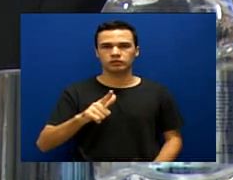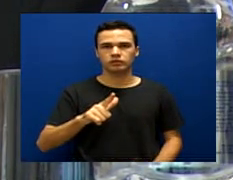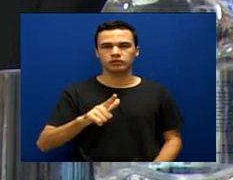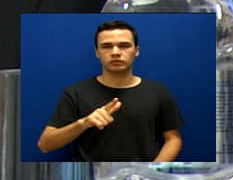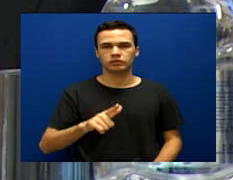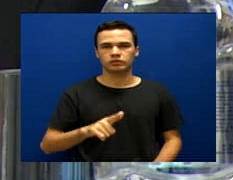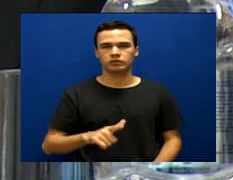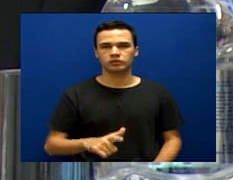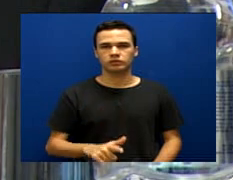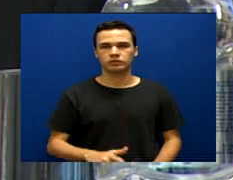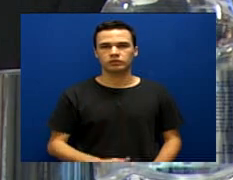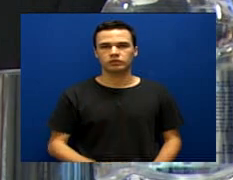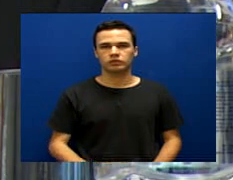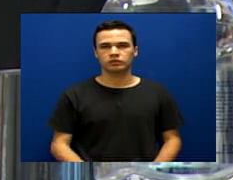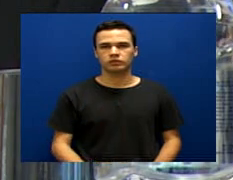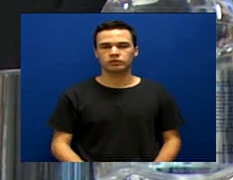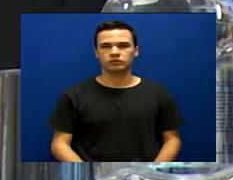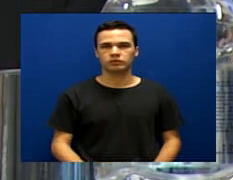Está na mesma.